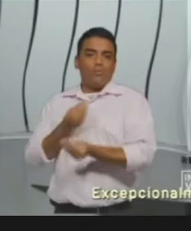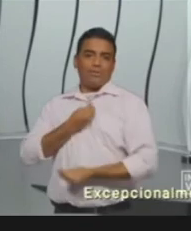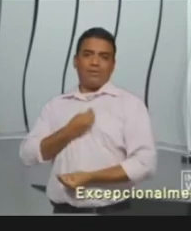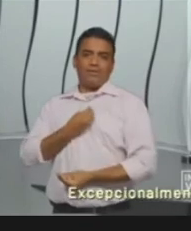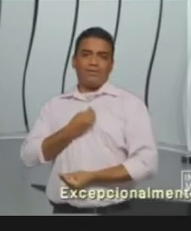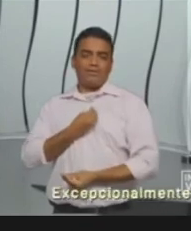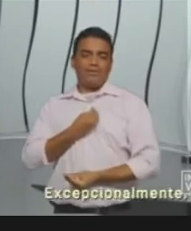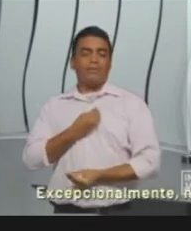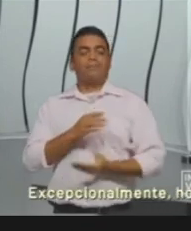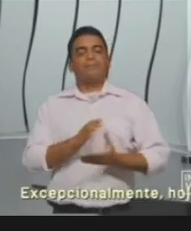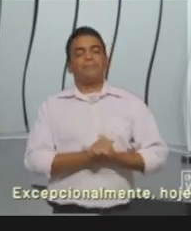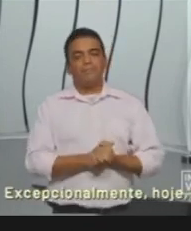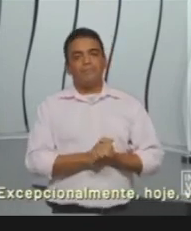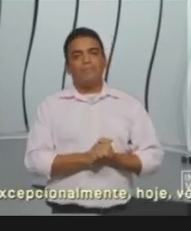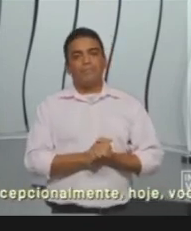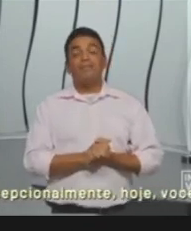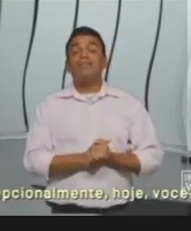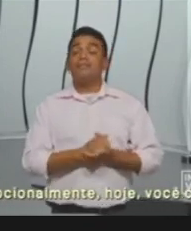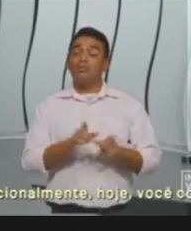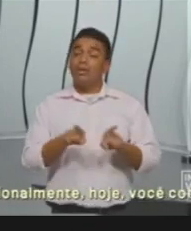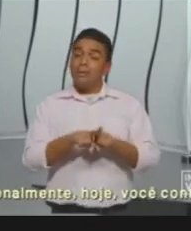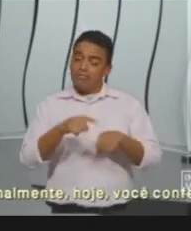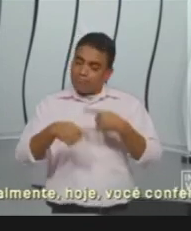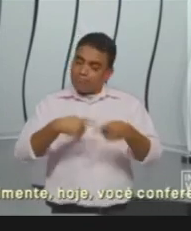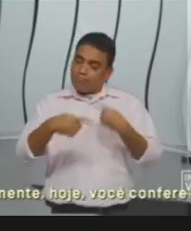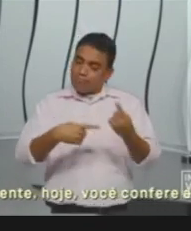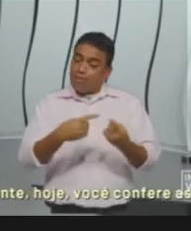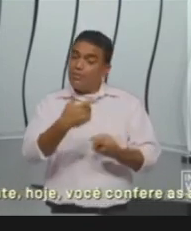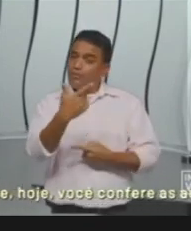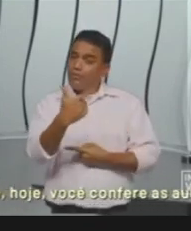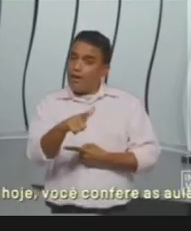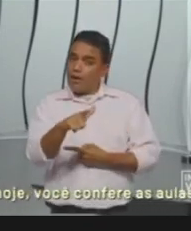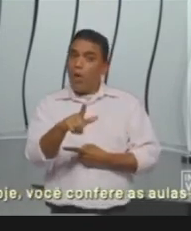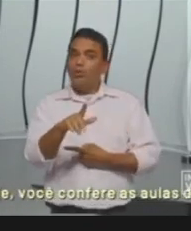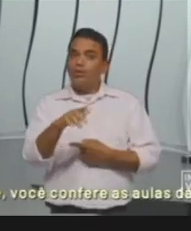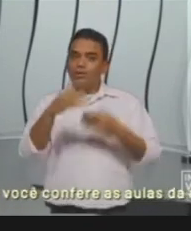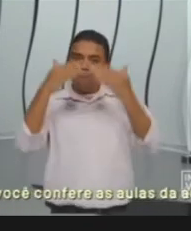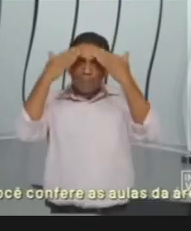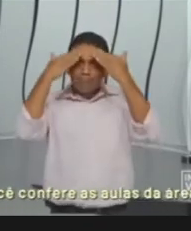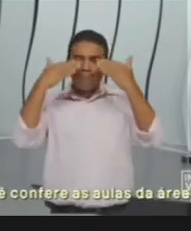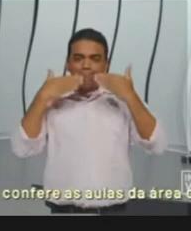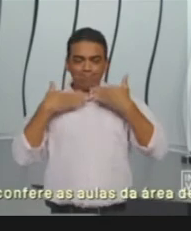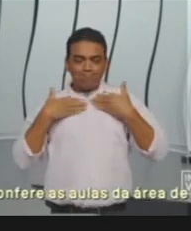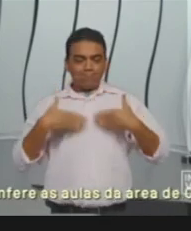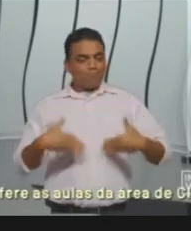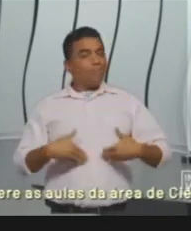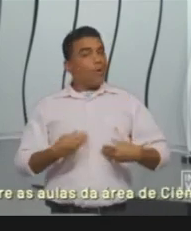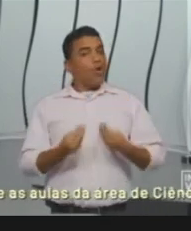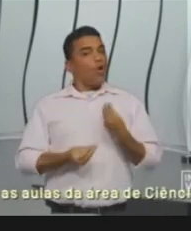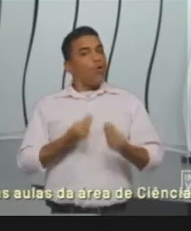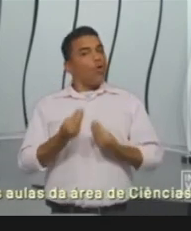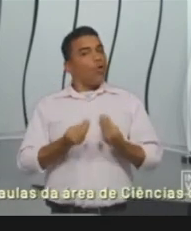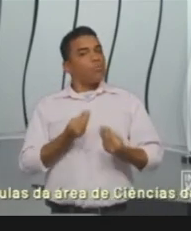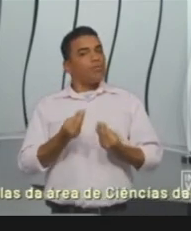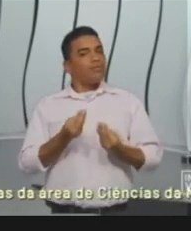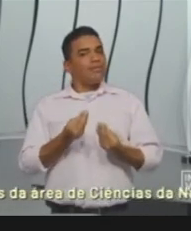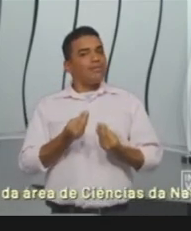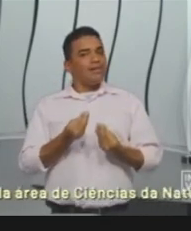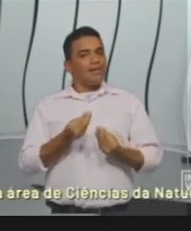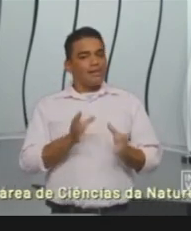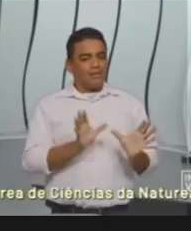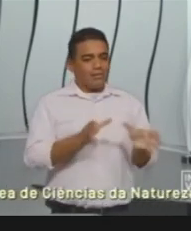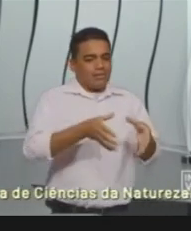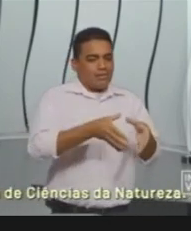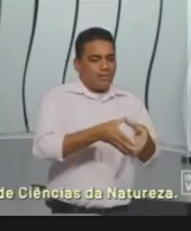E aí, além do modo de reprodução, nós vimos aqui também o modo de sustentação. Eu dei destaque aqui para dizer